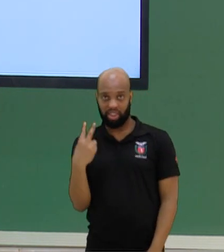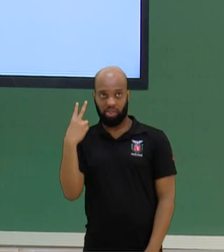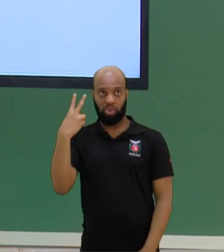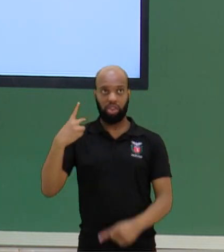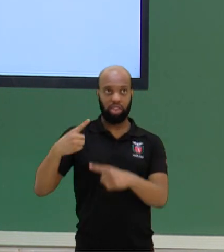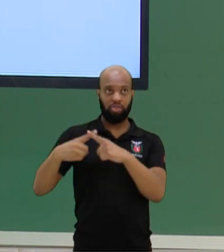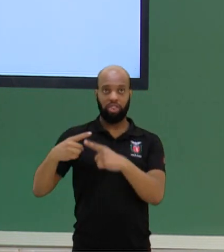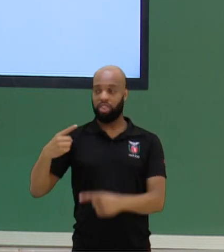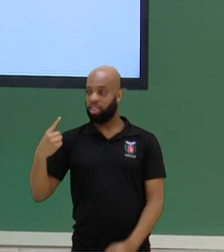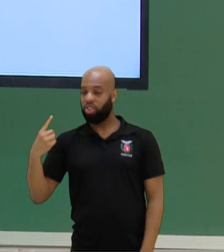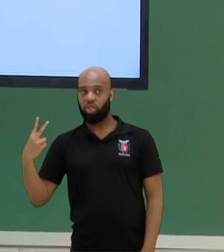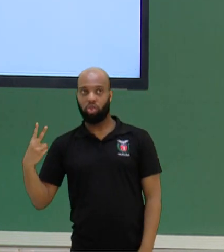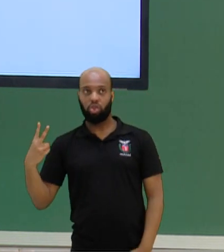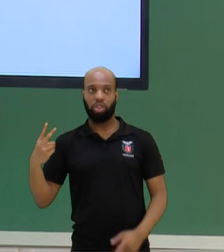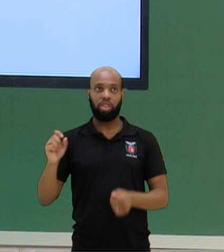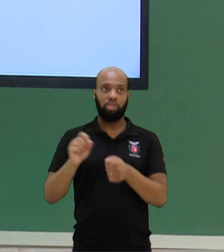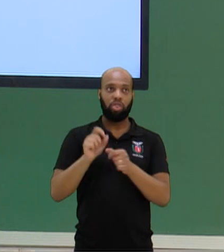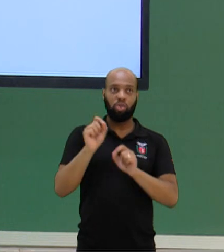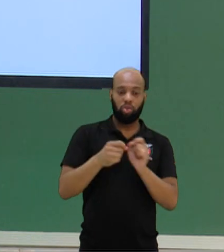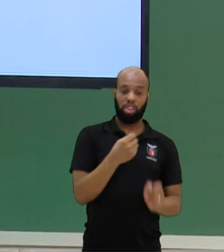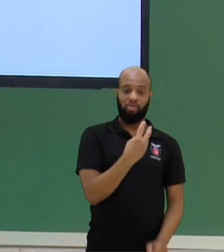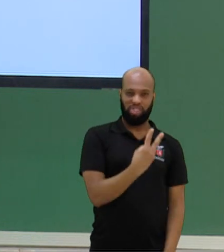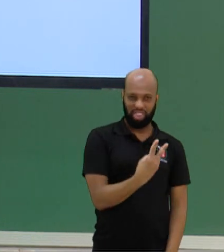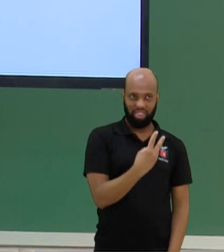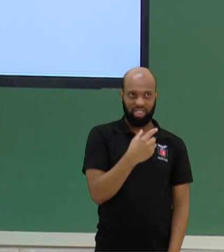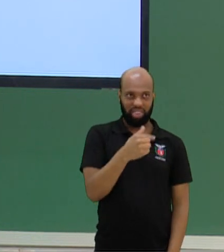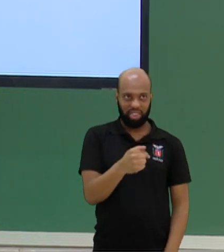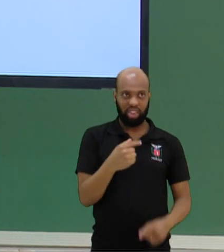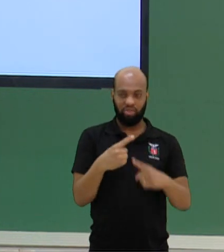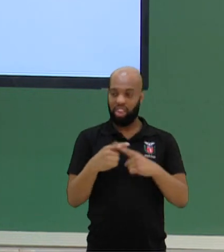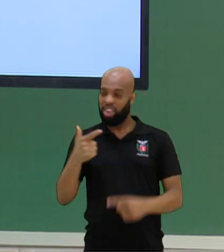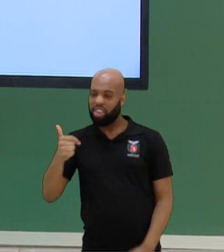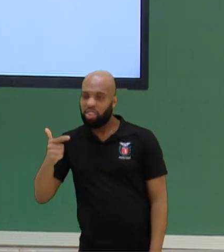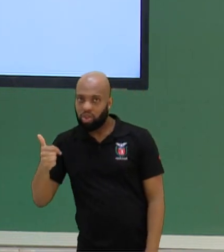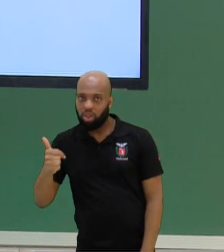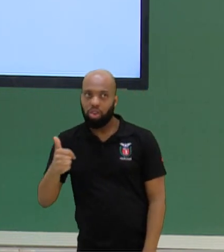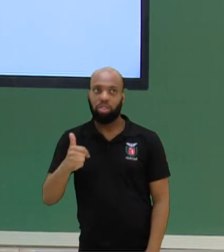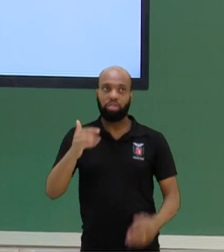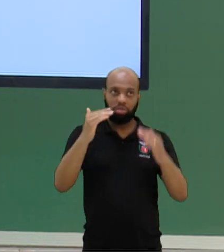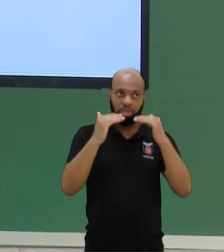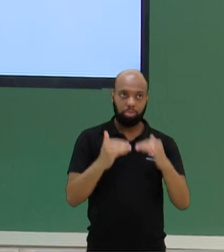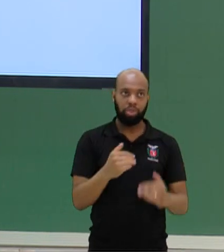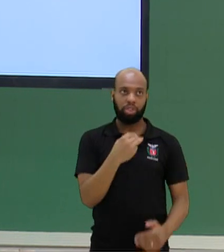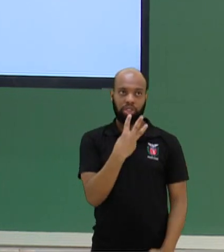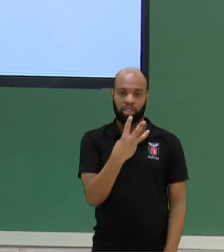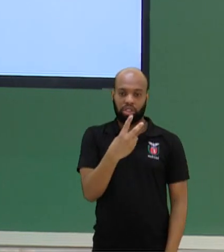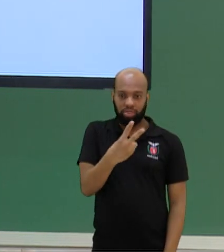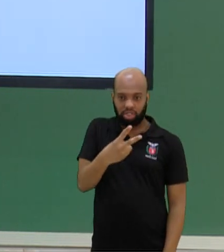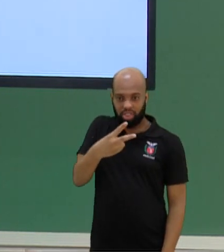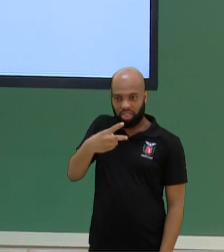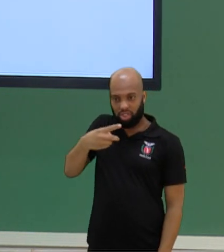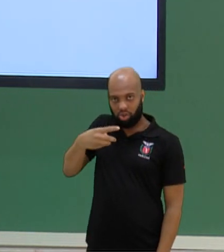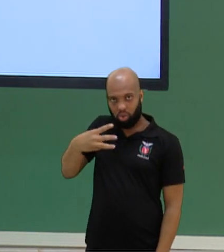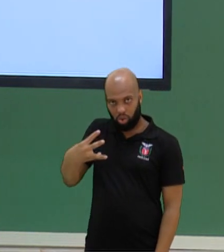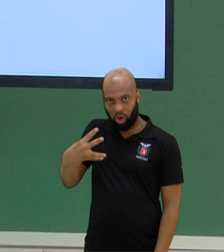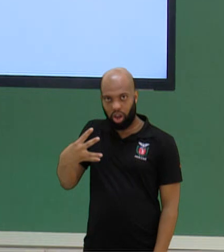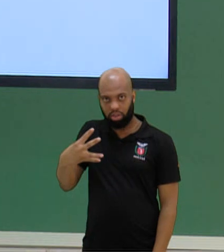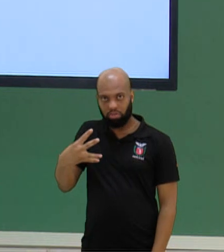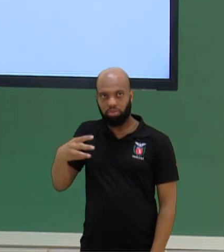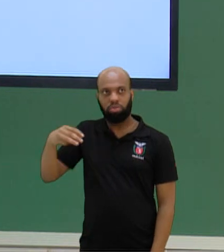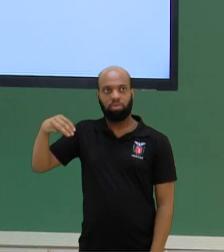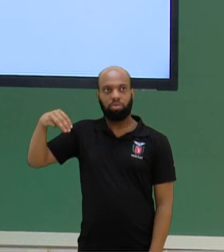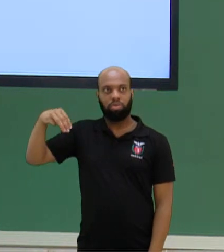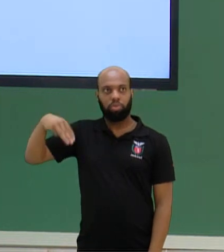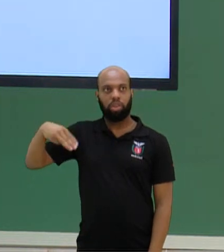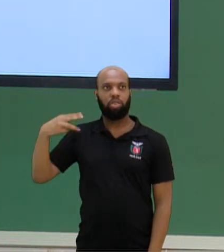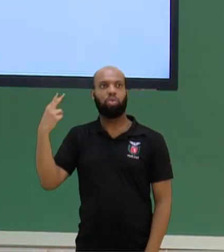Fica 324 metros cúbicos, tá bom? Então, aqui, pessoal, olha só. Por que 27, professora? Ah, 3 ao